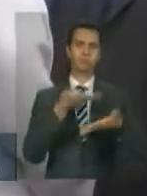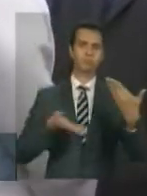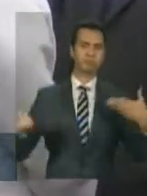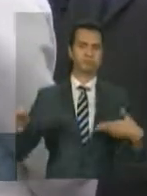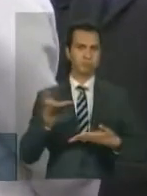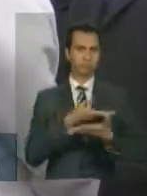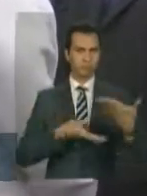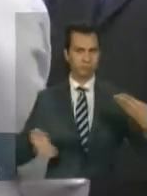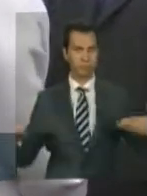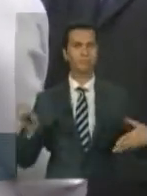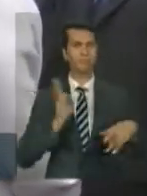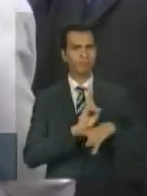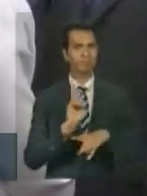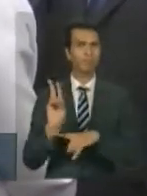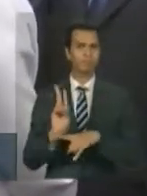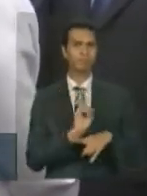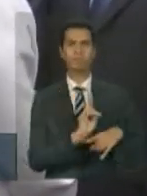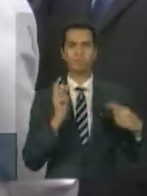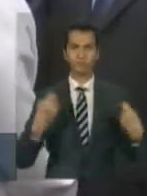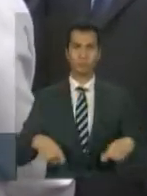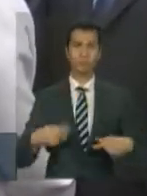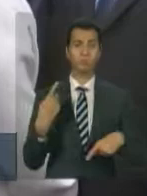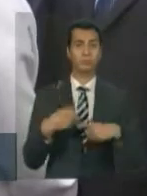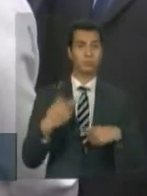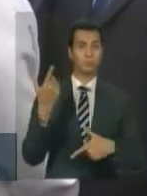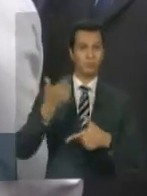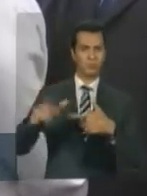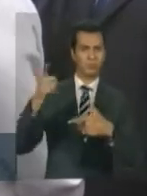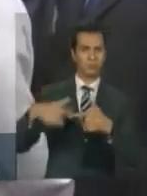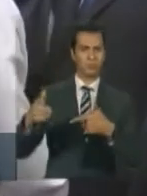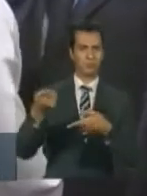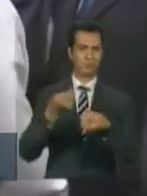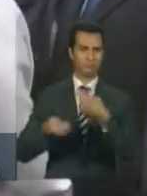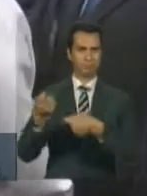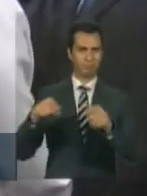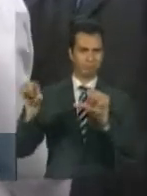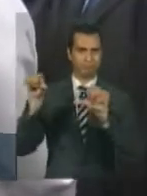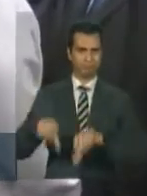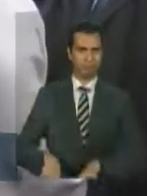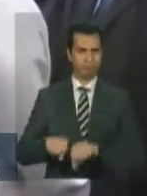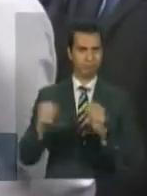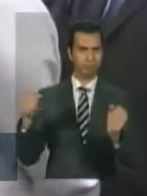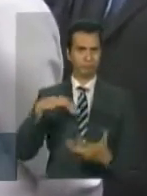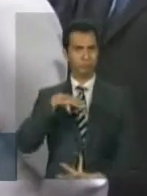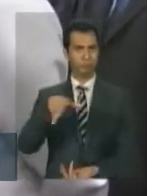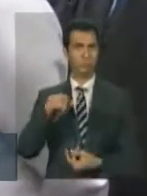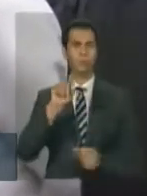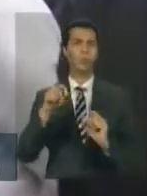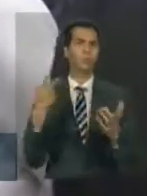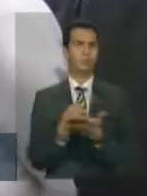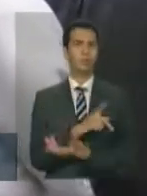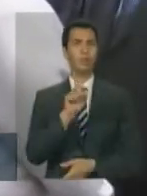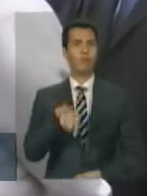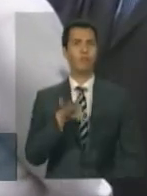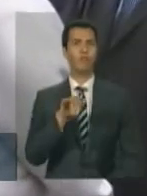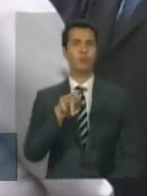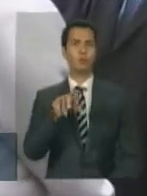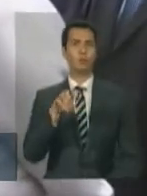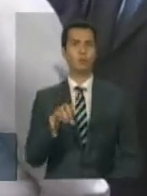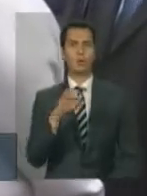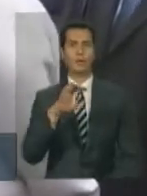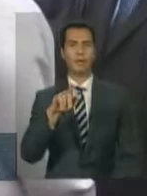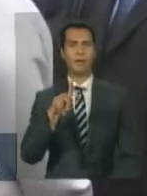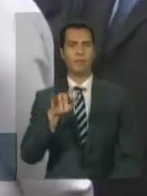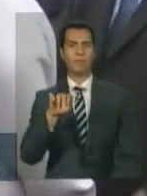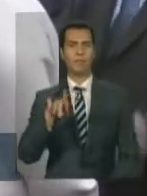crises internacionais, elas têm tido uma raiz muito grande nos fluxos de capital que estão fora de controle.